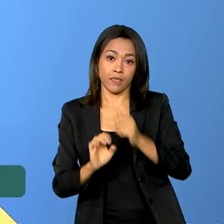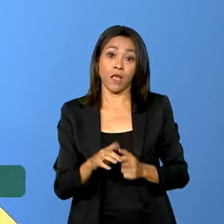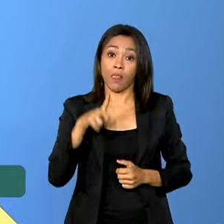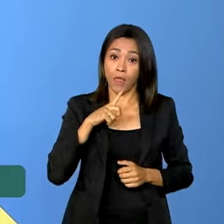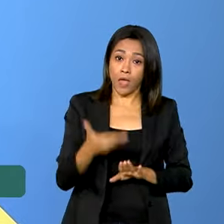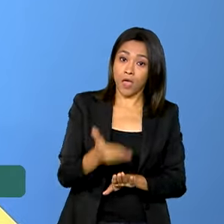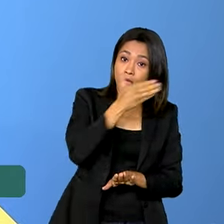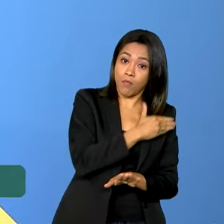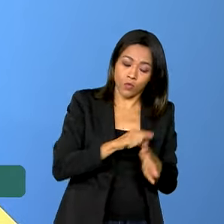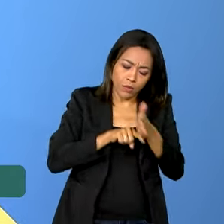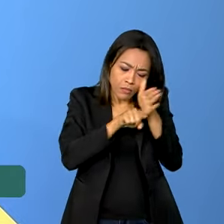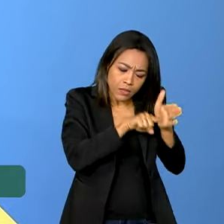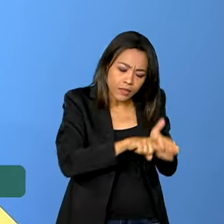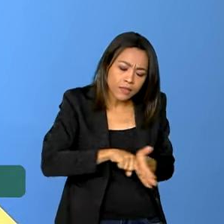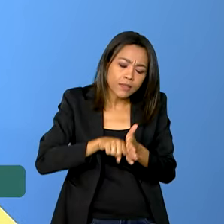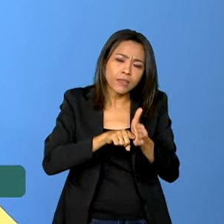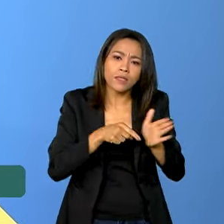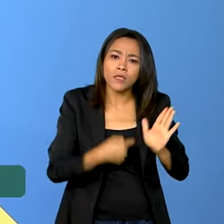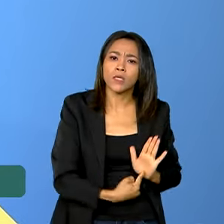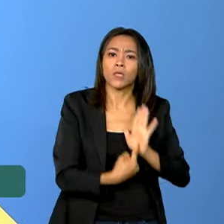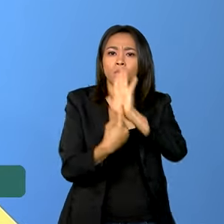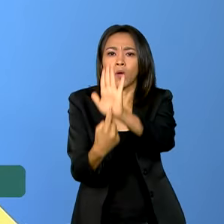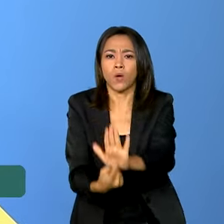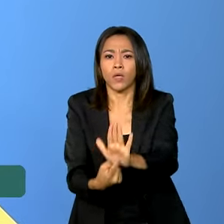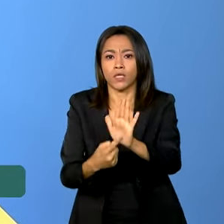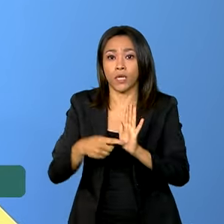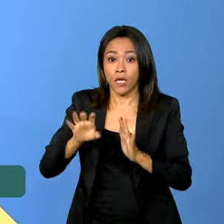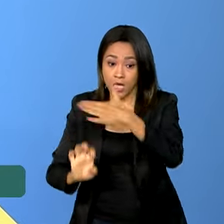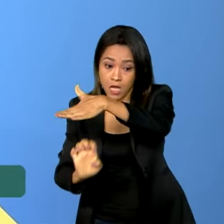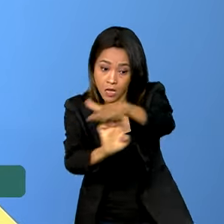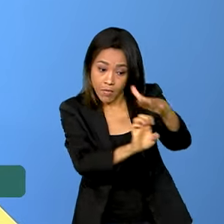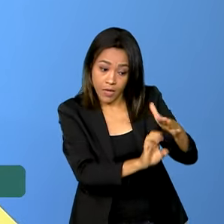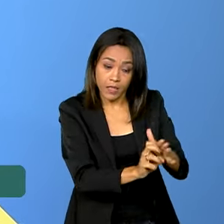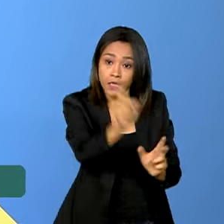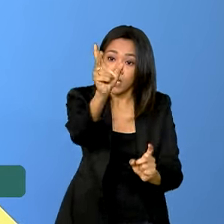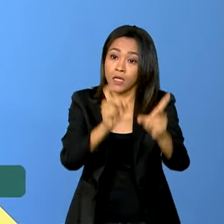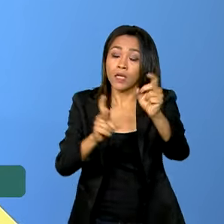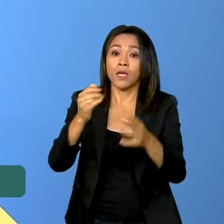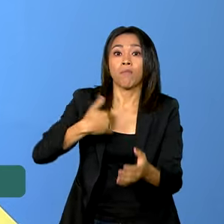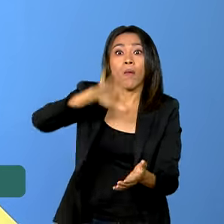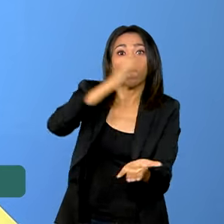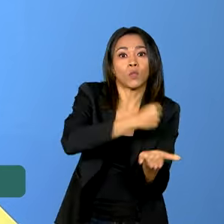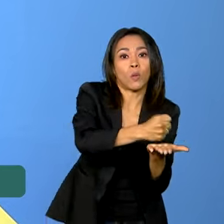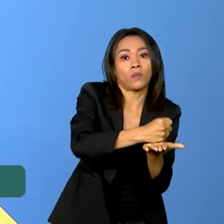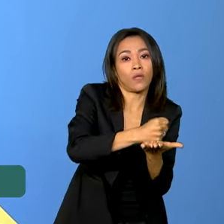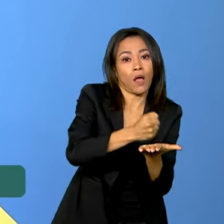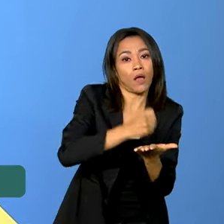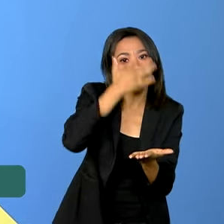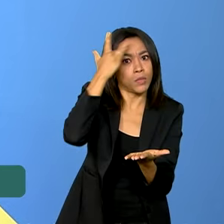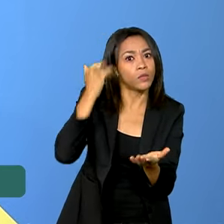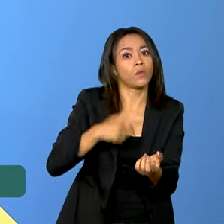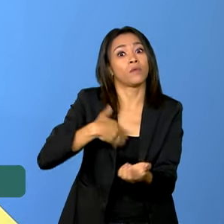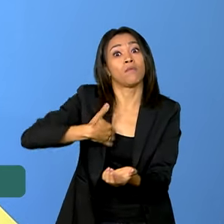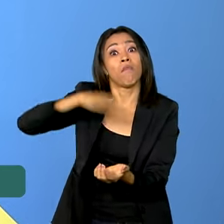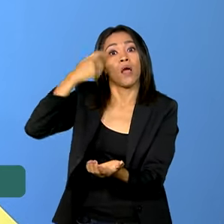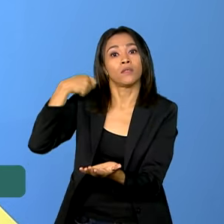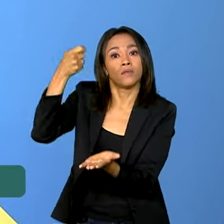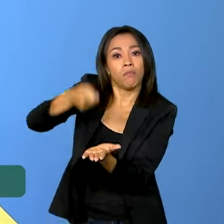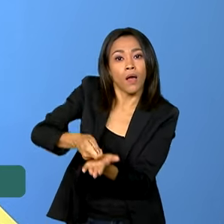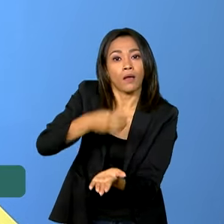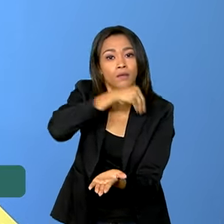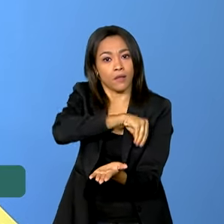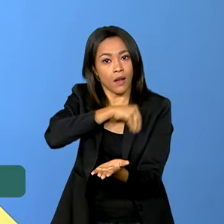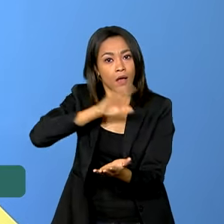do MDIC que mostra que empresas que exportam, elas empregam mais gente, elas pagam melhores salários, elas são